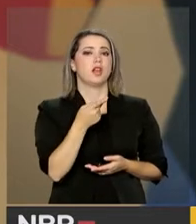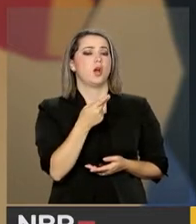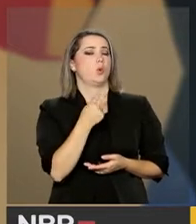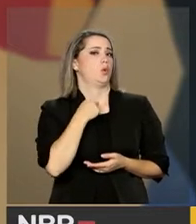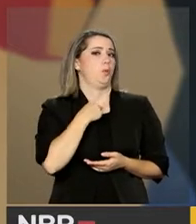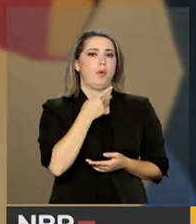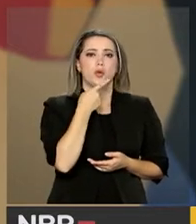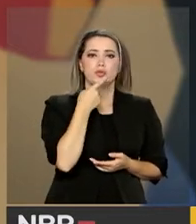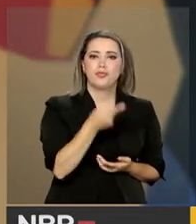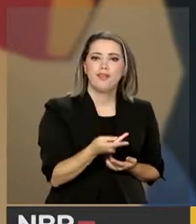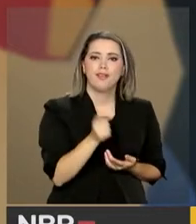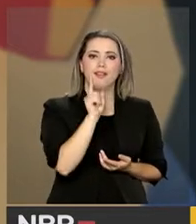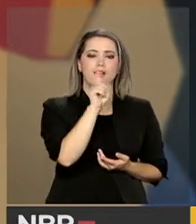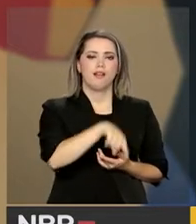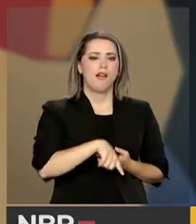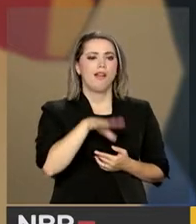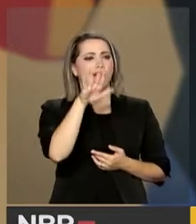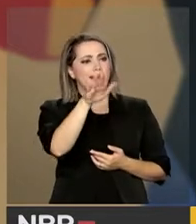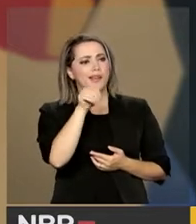é